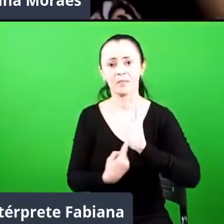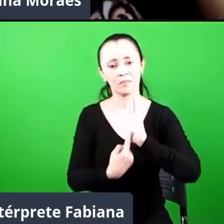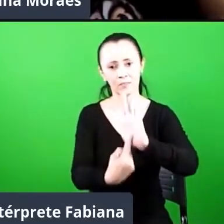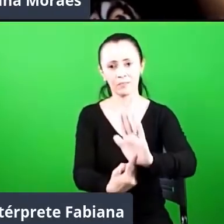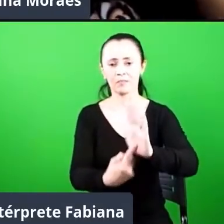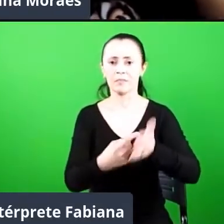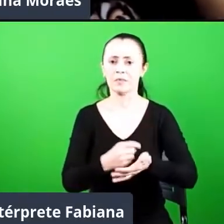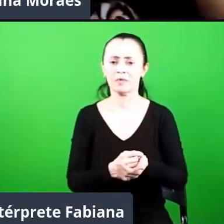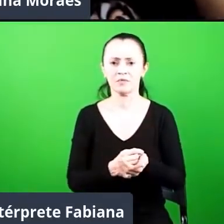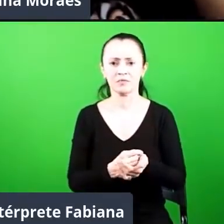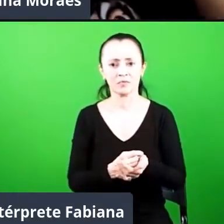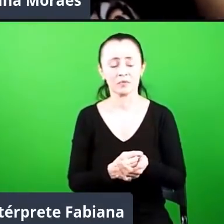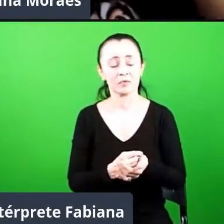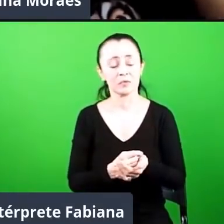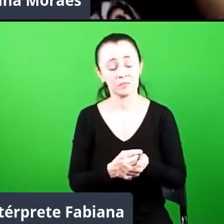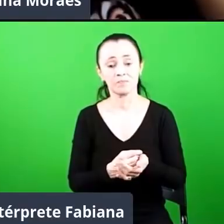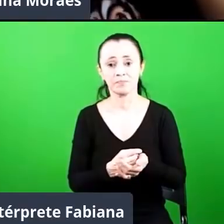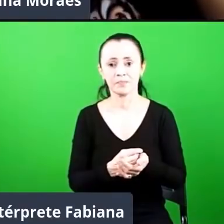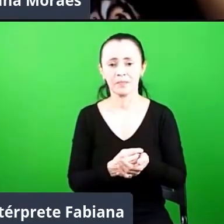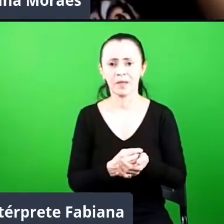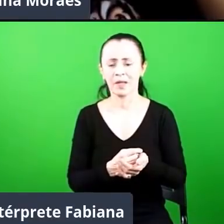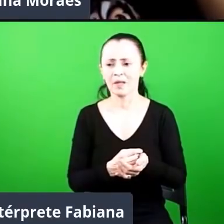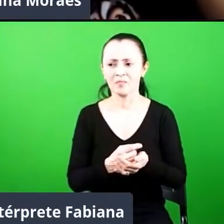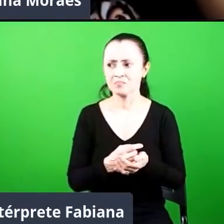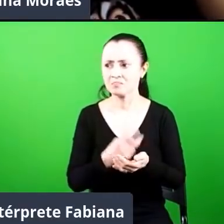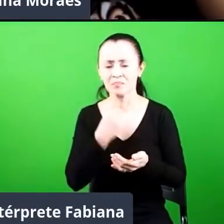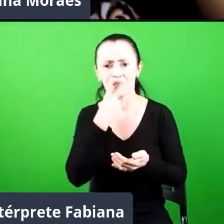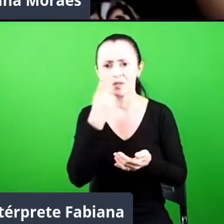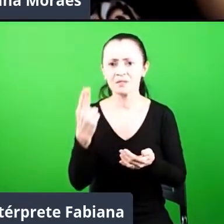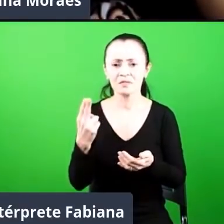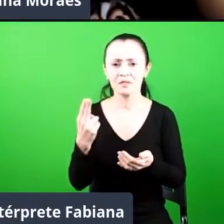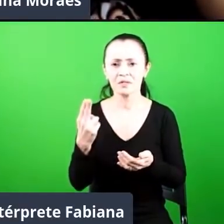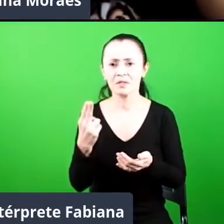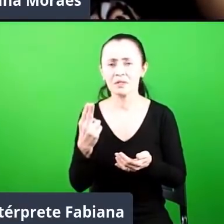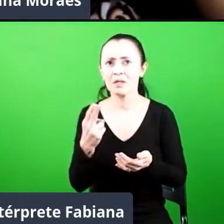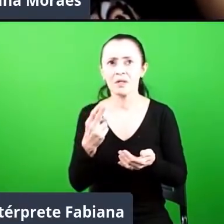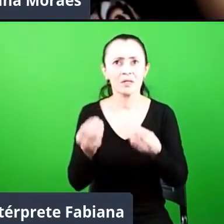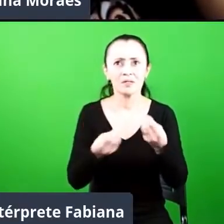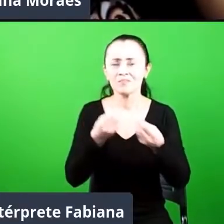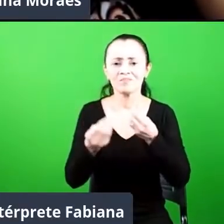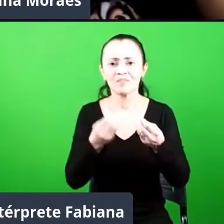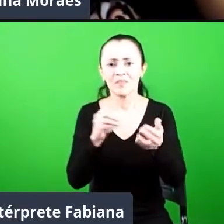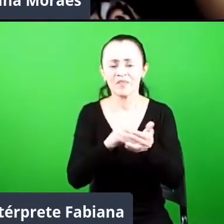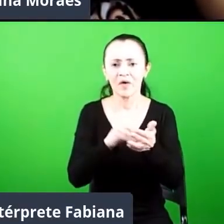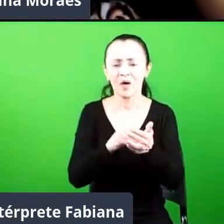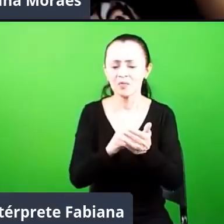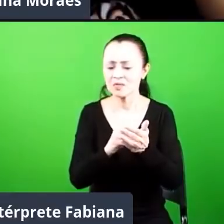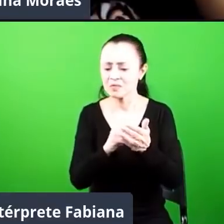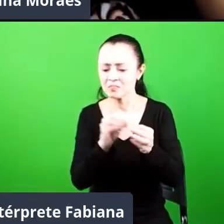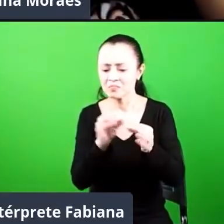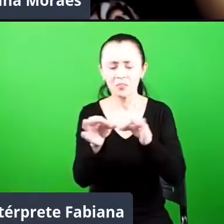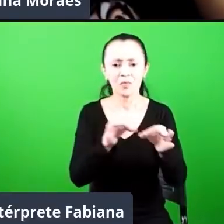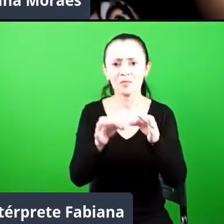meu entendimento, um negacionismo em relação a uma construção histórica do que é ensinar,